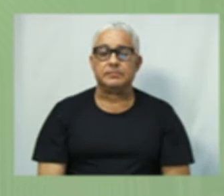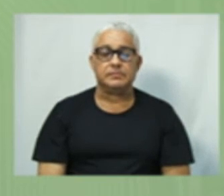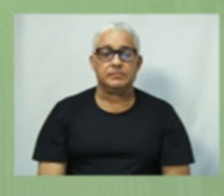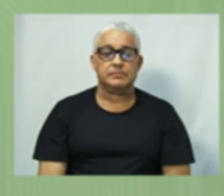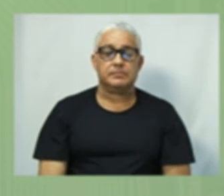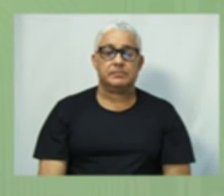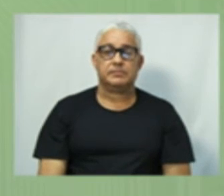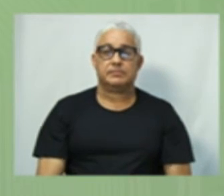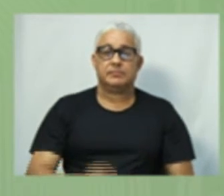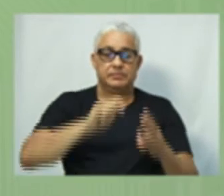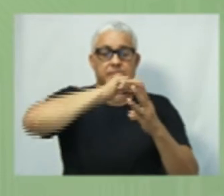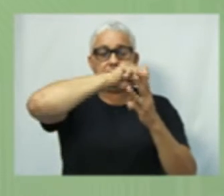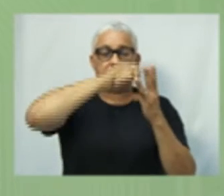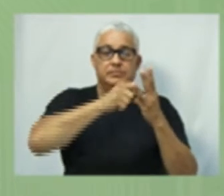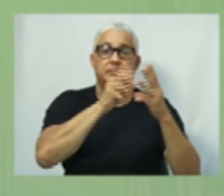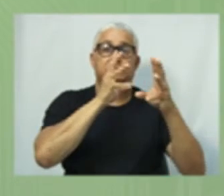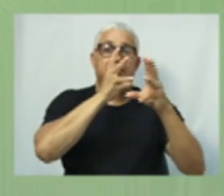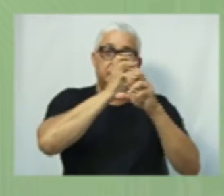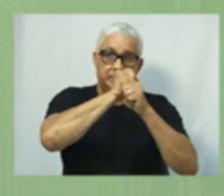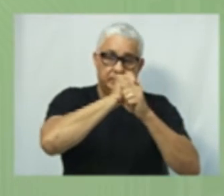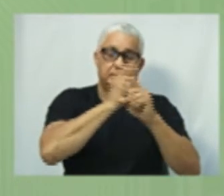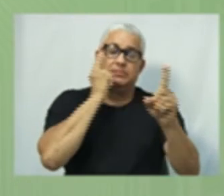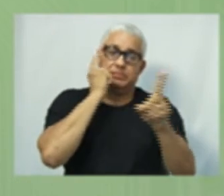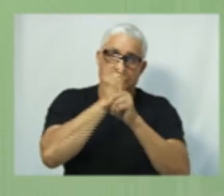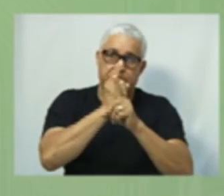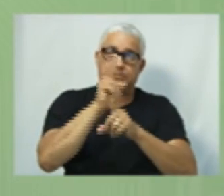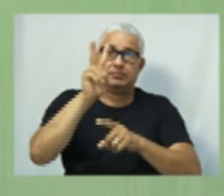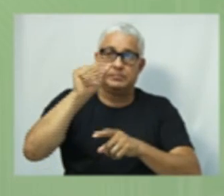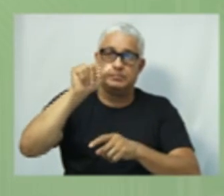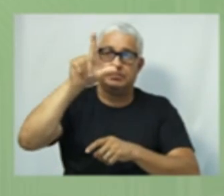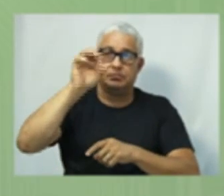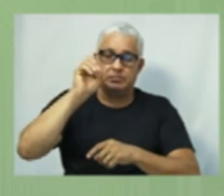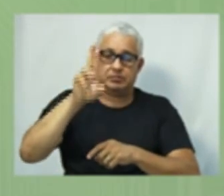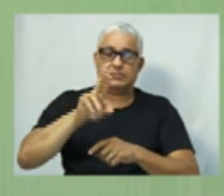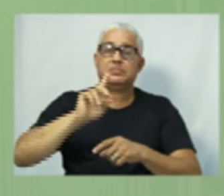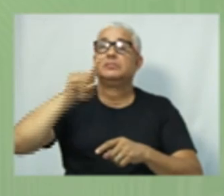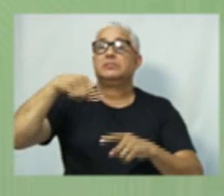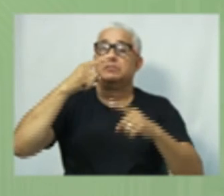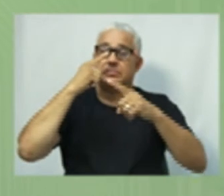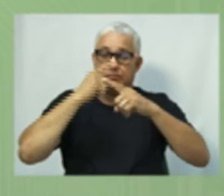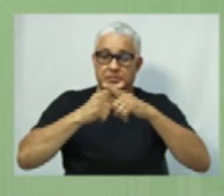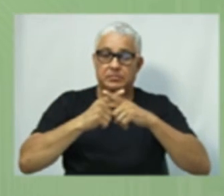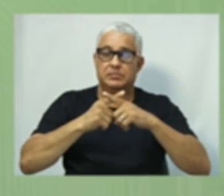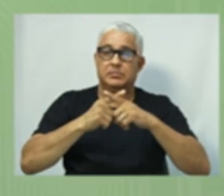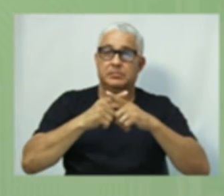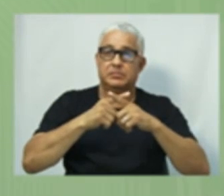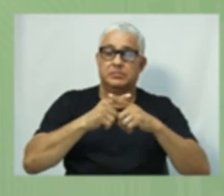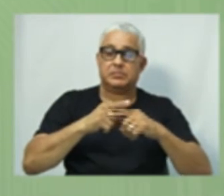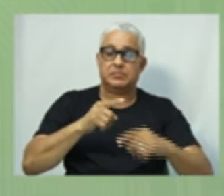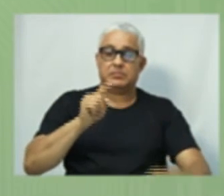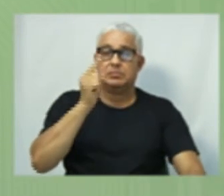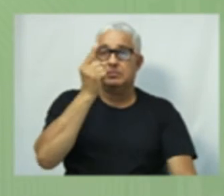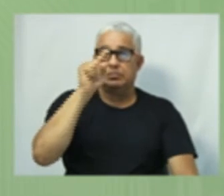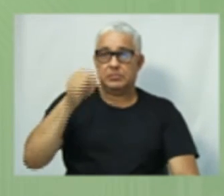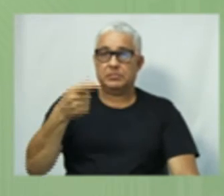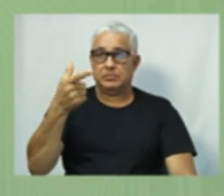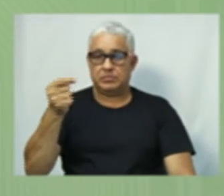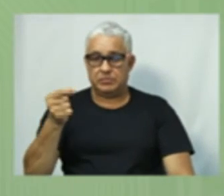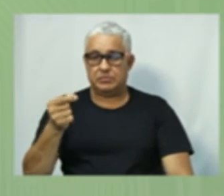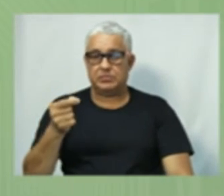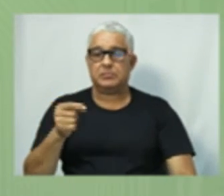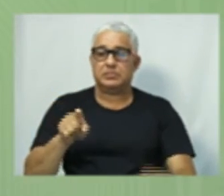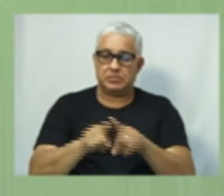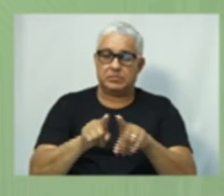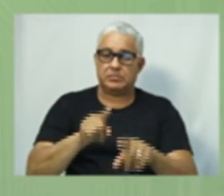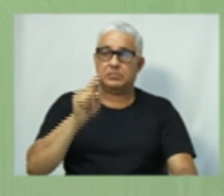3 meses, somamos, achamos o valor, multiplicamos por essa alíquota. Depois multiplicamos por essa alíquota